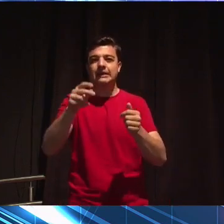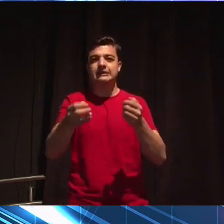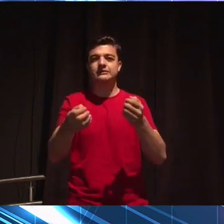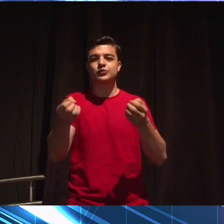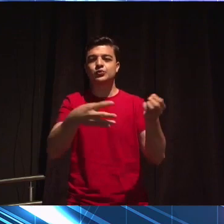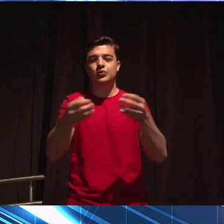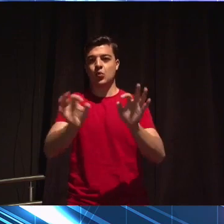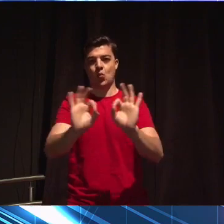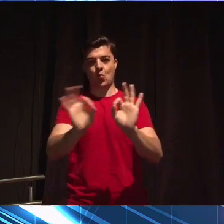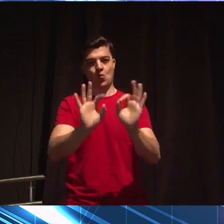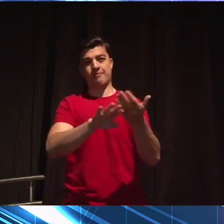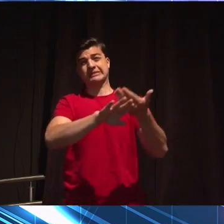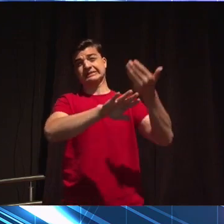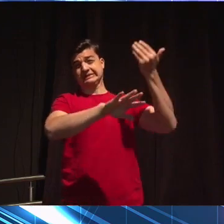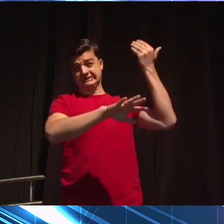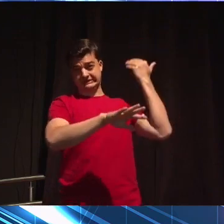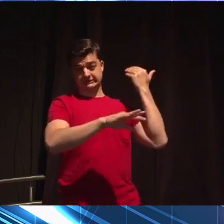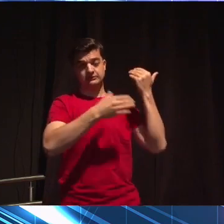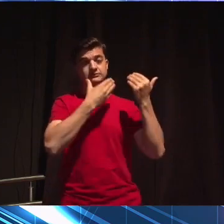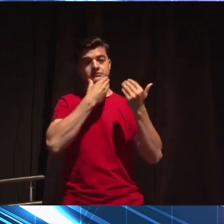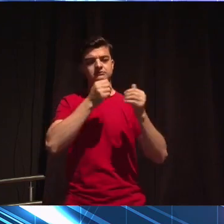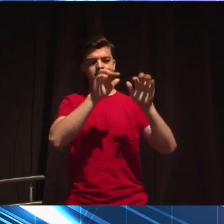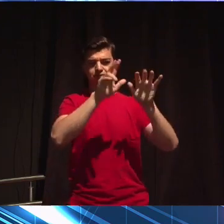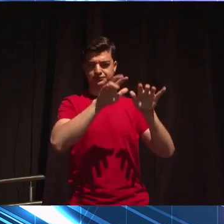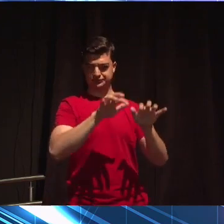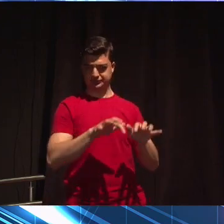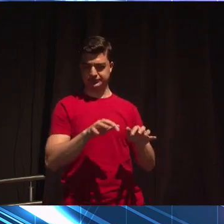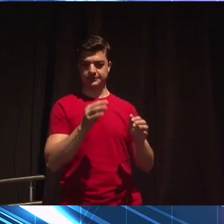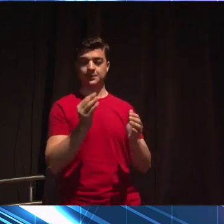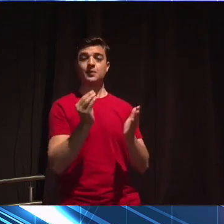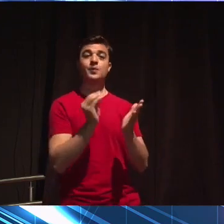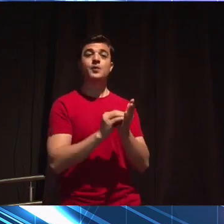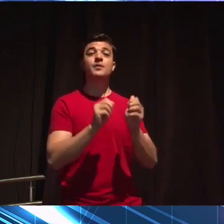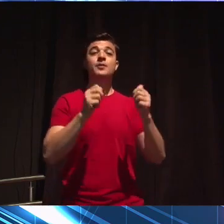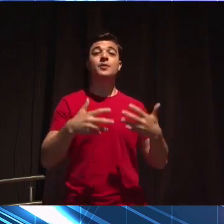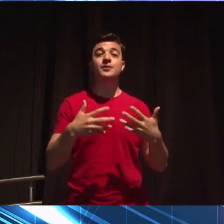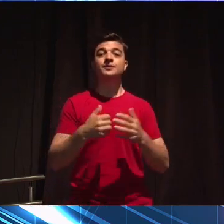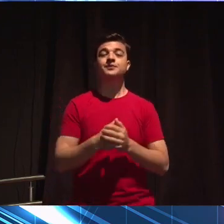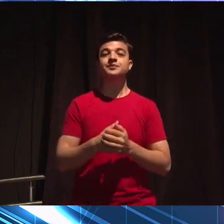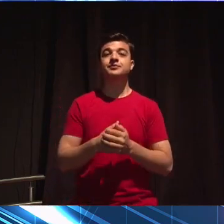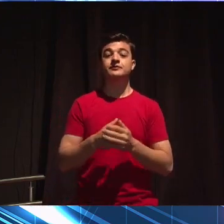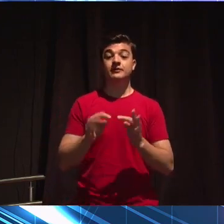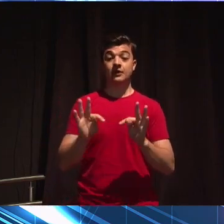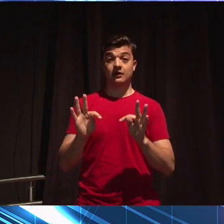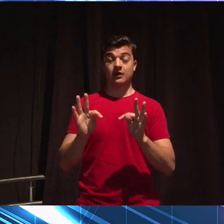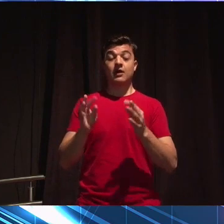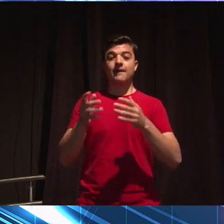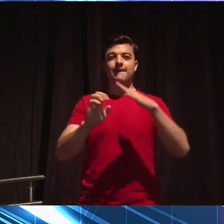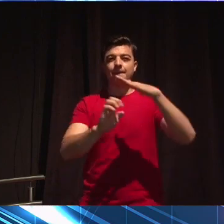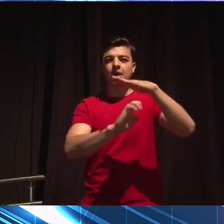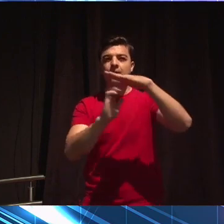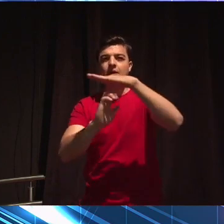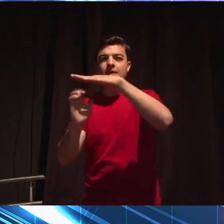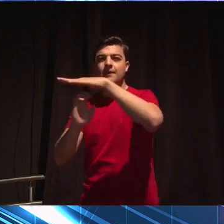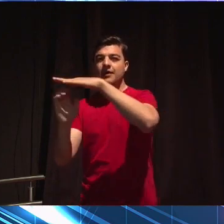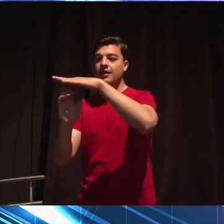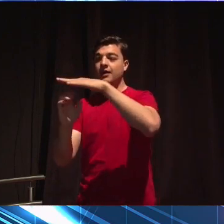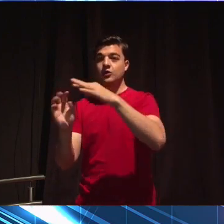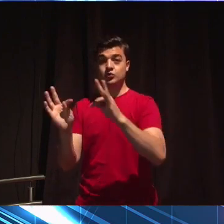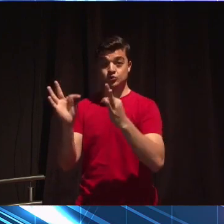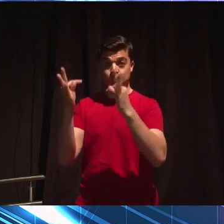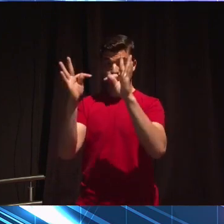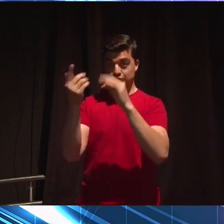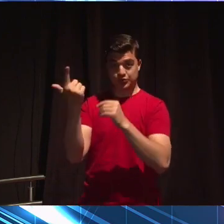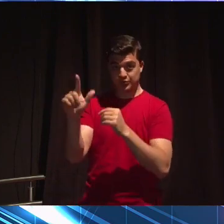artigo que empresas que não sejam de tecnologia deixarão de existir ou se tornarão irrelevantes. O ponto aqui, você